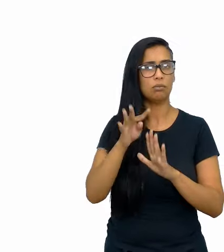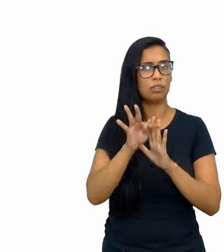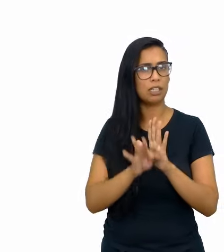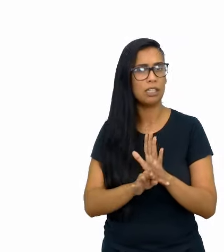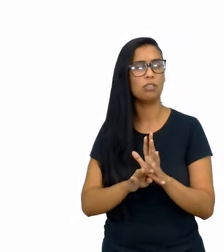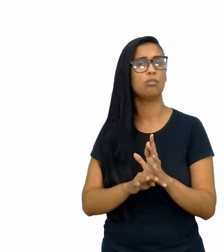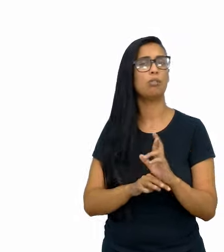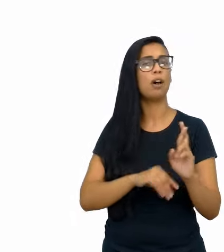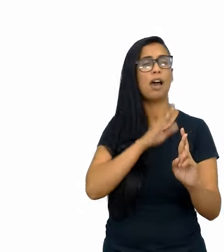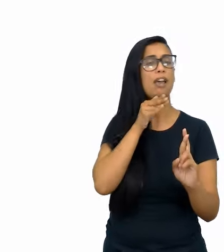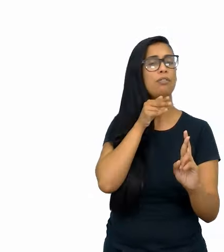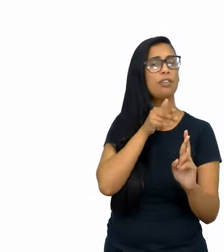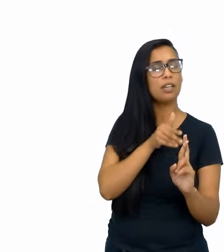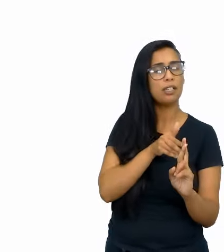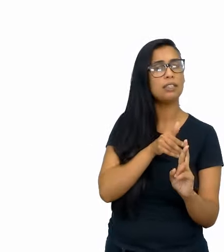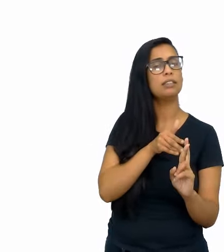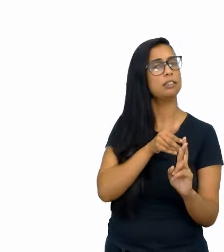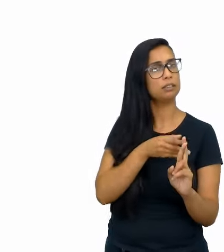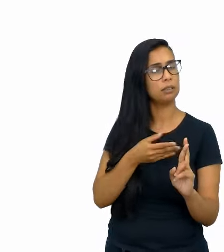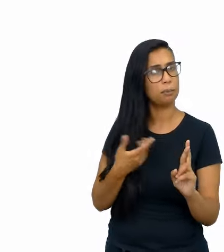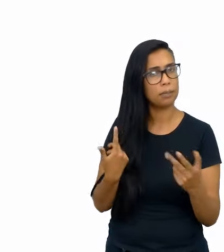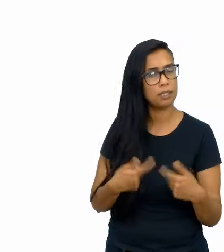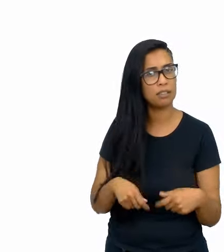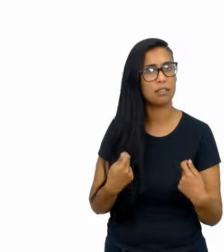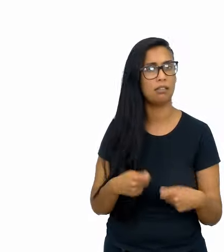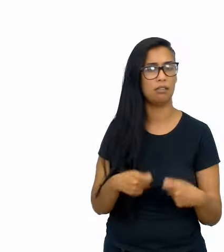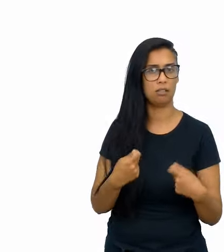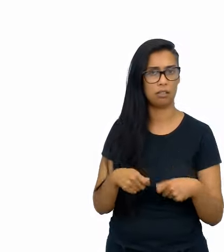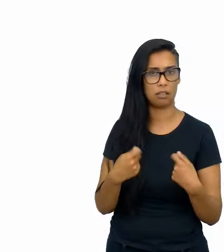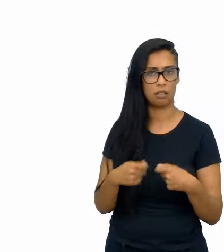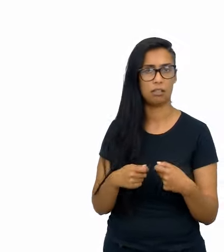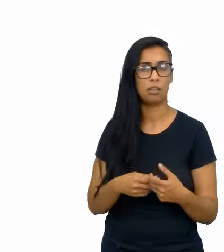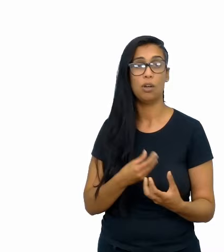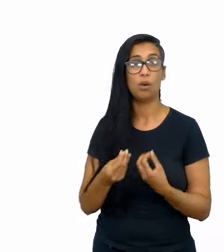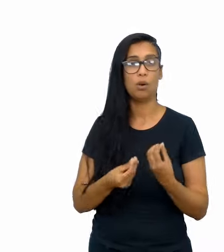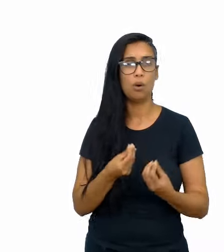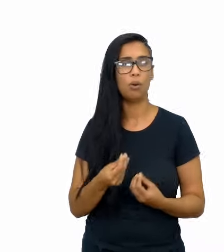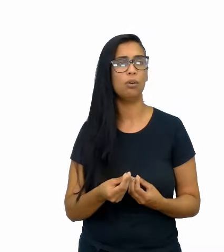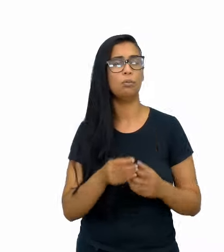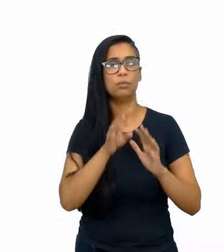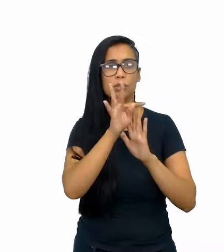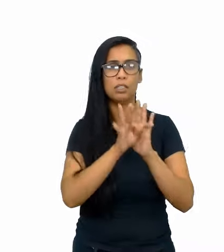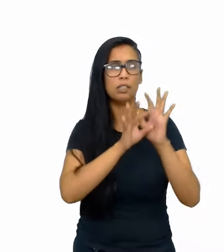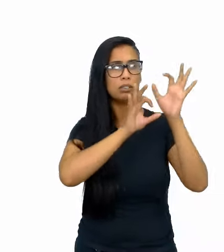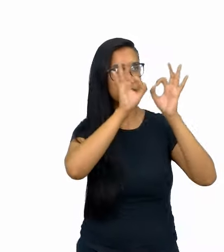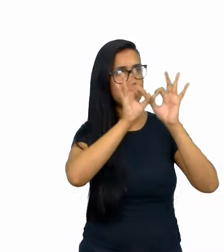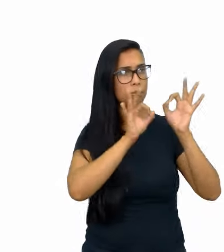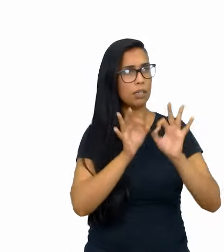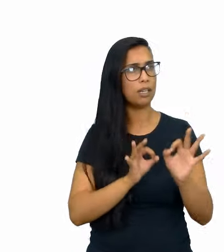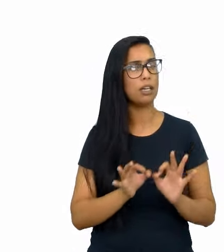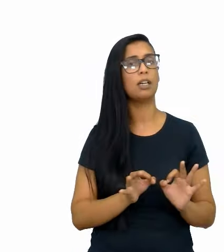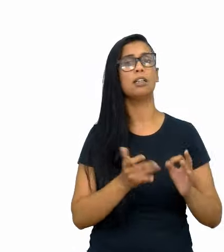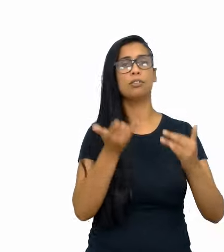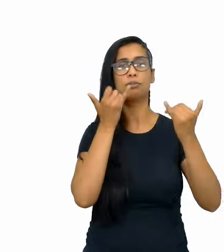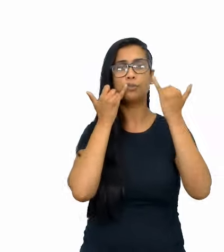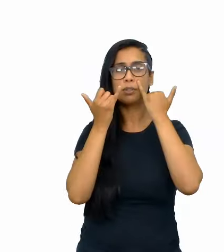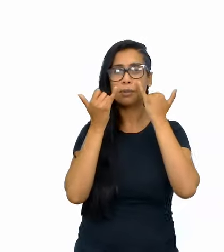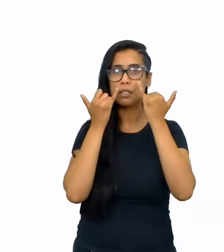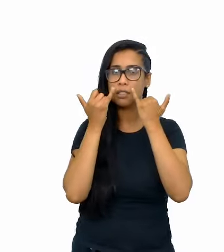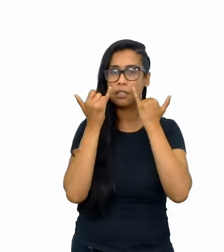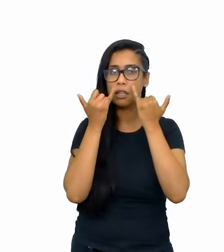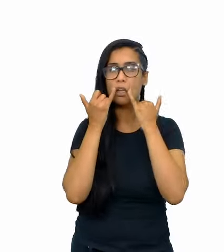referências, né? E que eles reflitam, de fato, sobre como que o texto pode ser organizado, quais informações podem